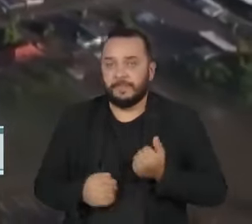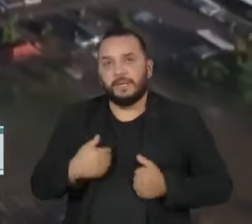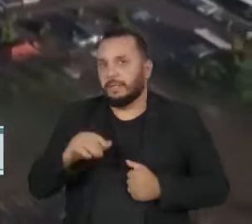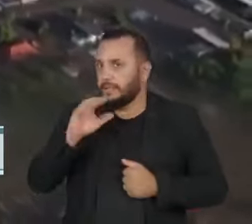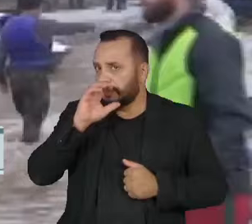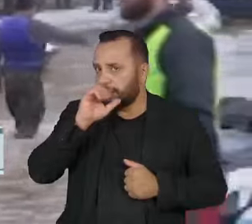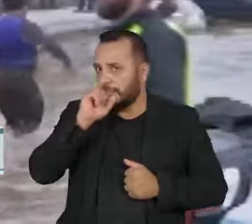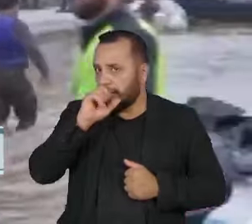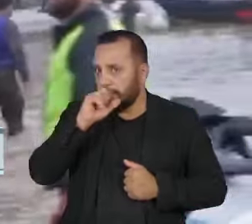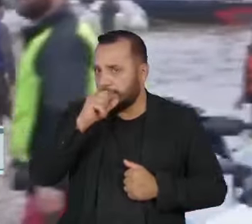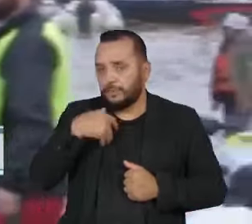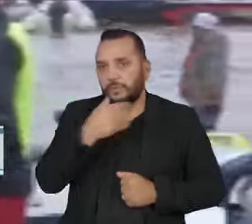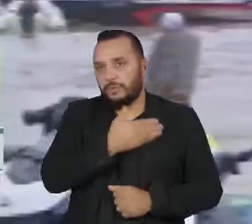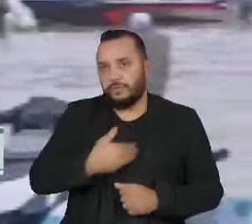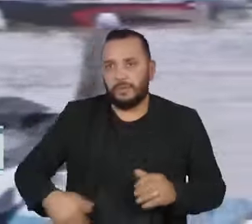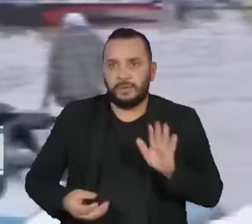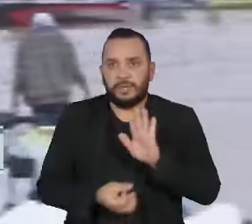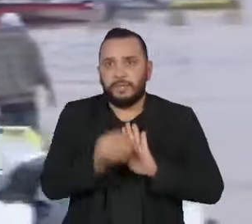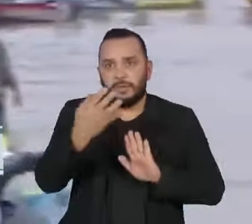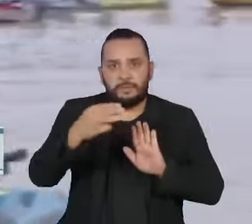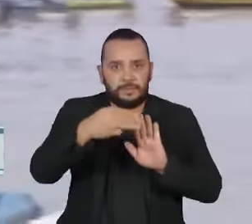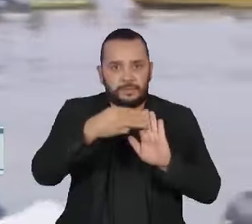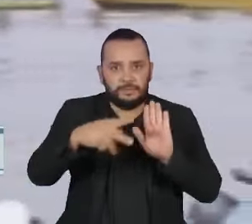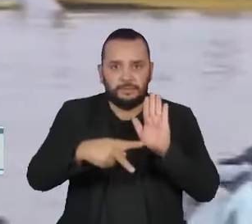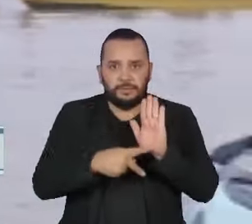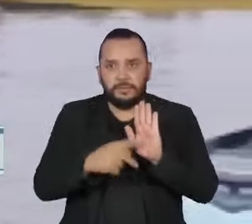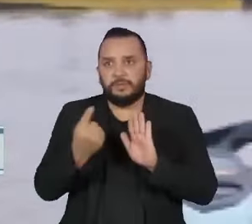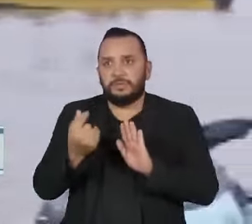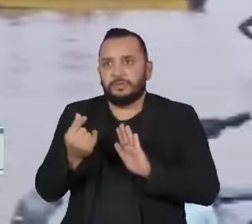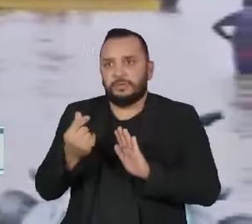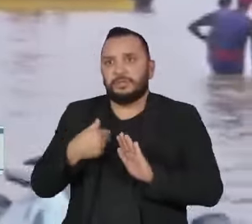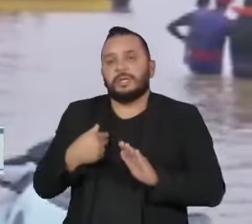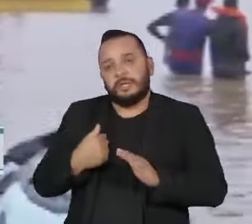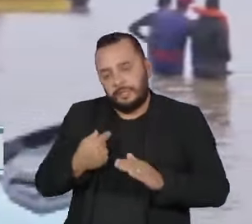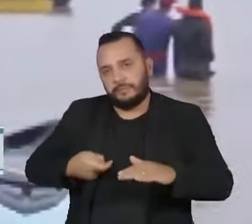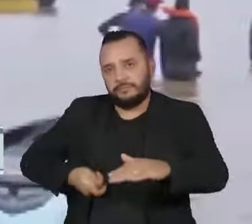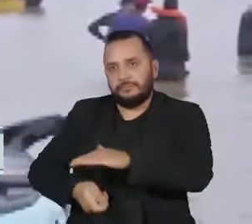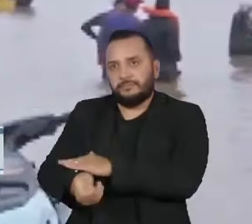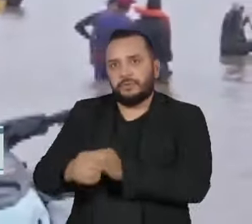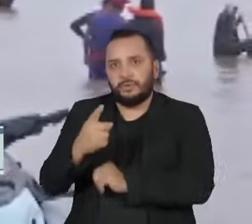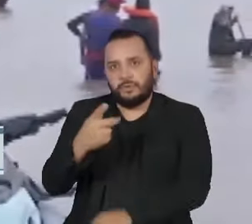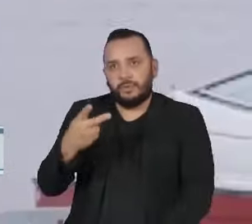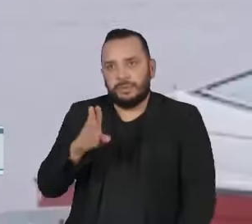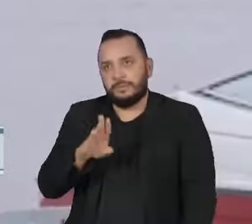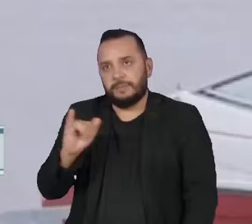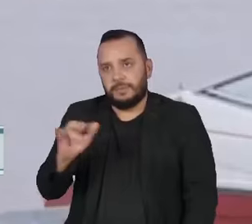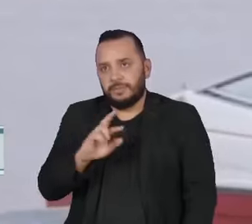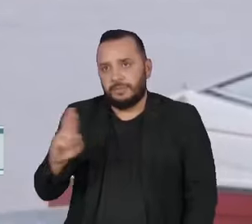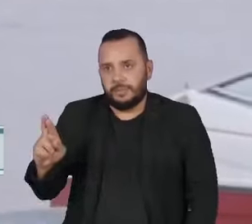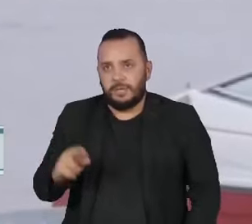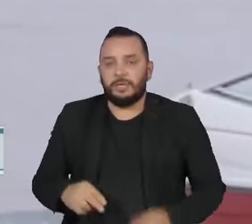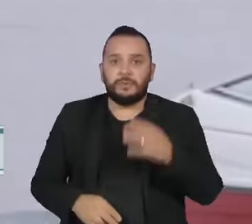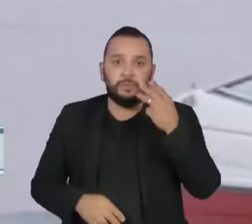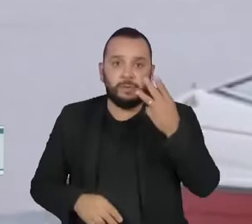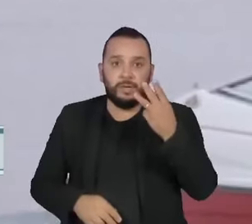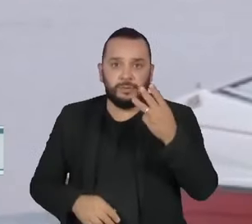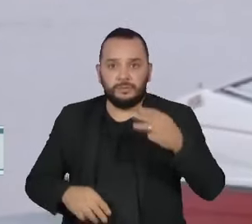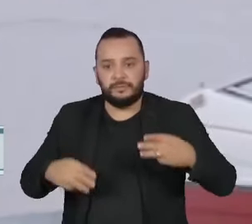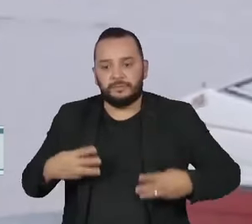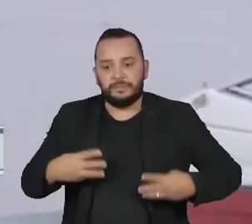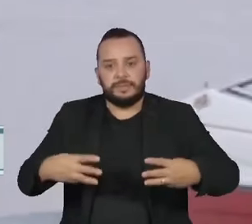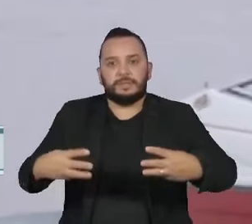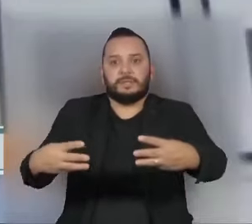liberado por meio de uma Medida Provisória um crédito Extraordinário de 12 bilhões de reais de quatro Ministérios para